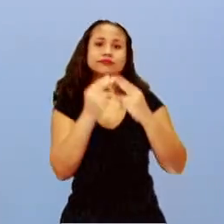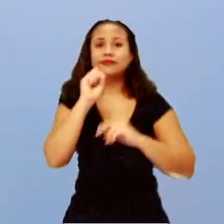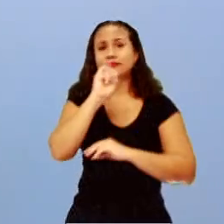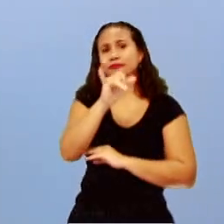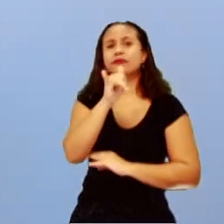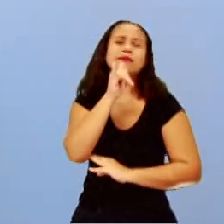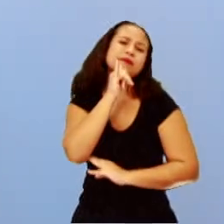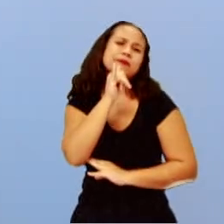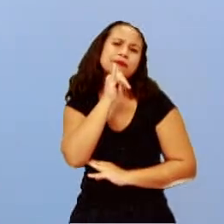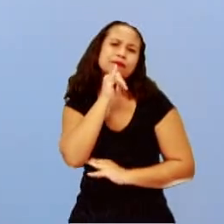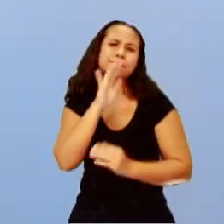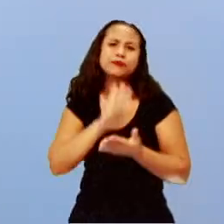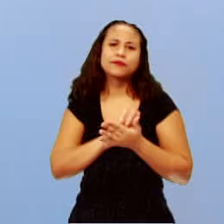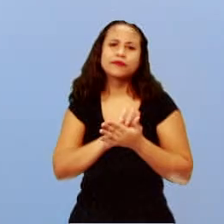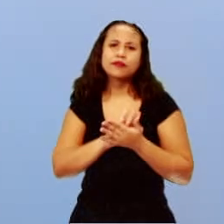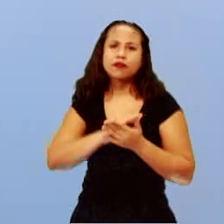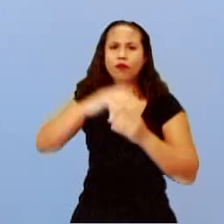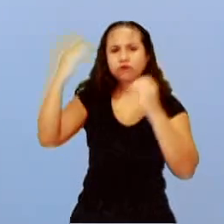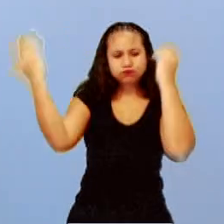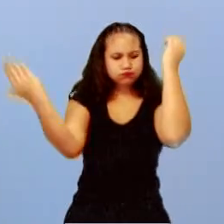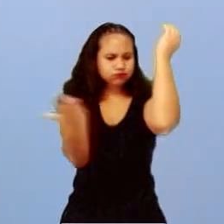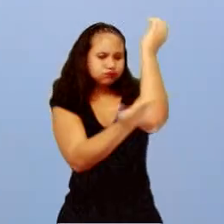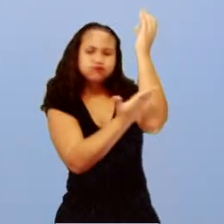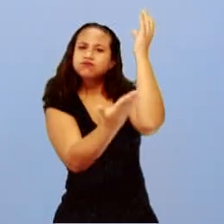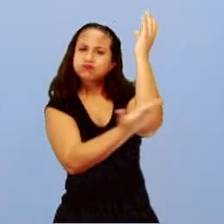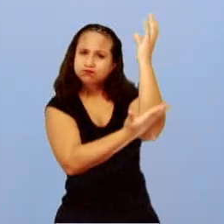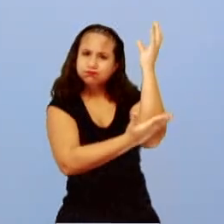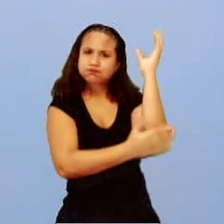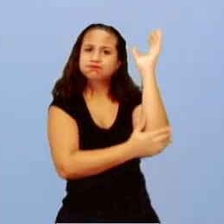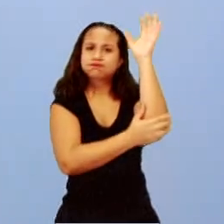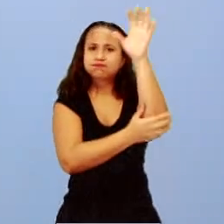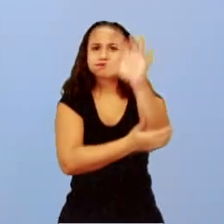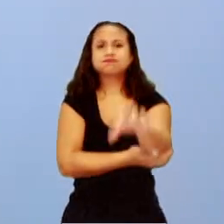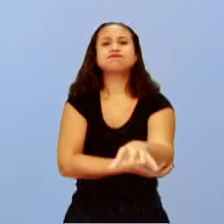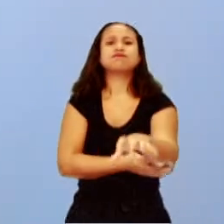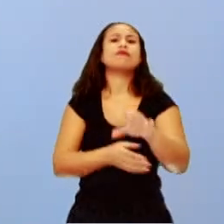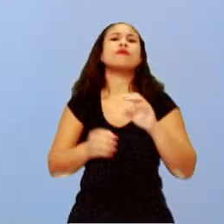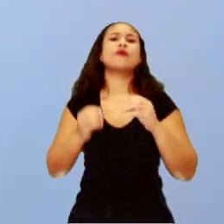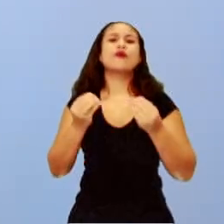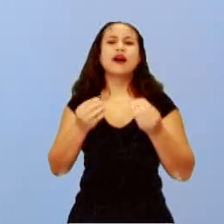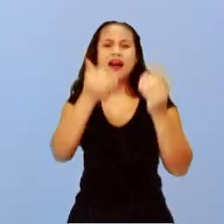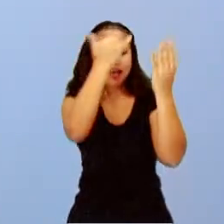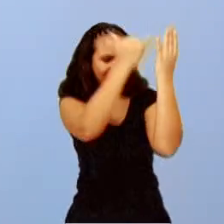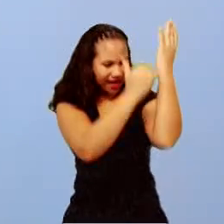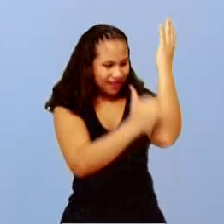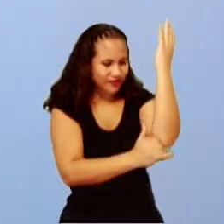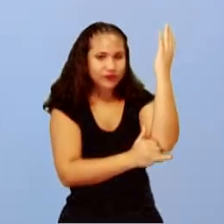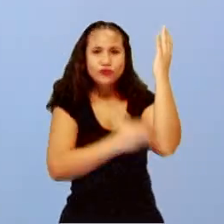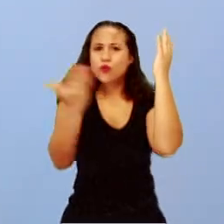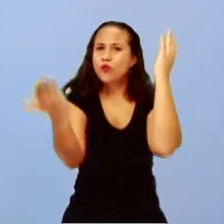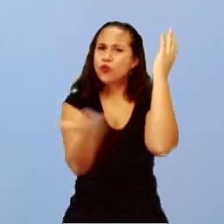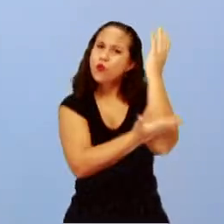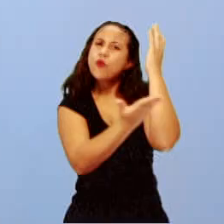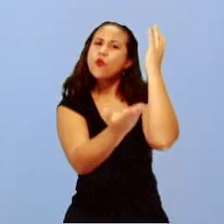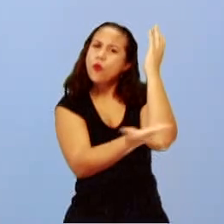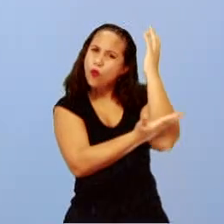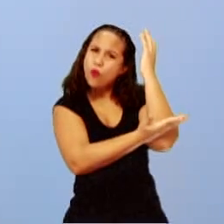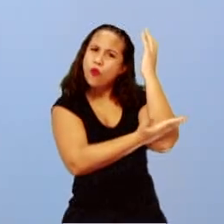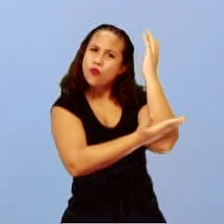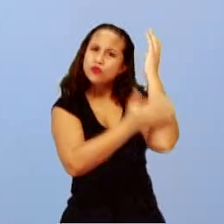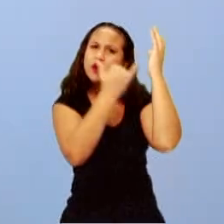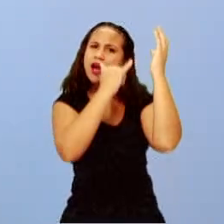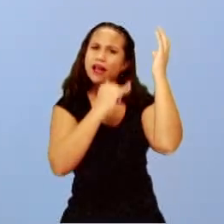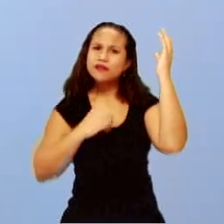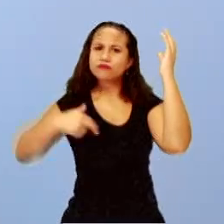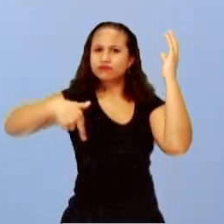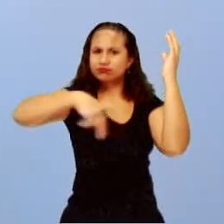pego um tronco de uma madeira, não é? E empenho a energia e corto aquele tronco, ali eu